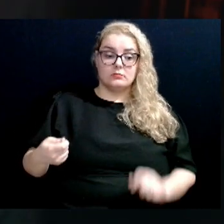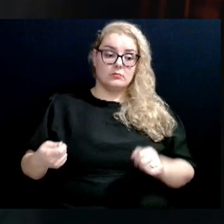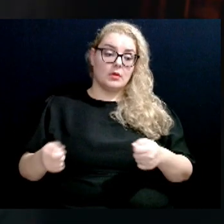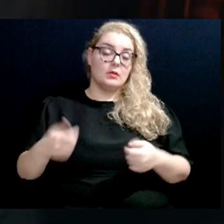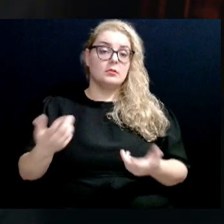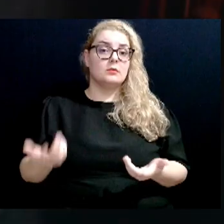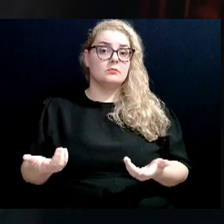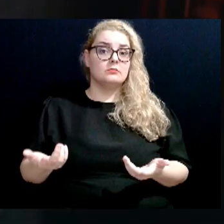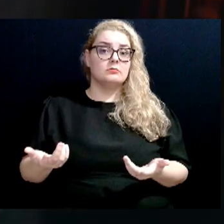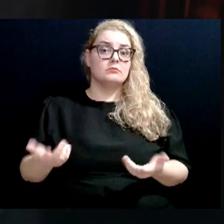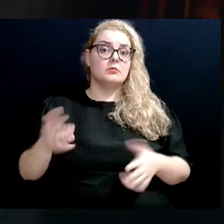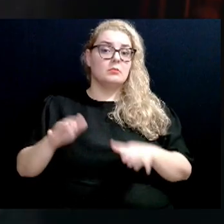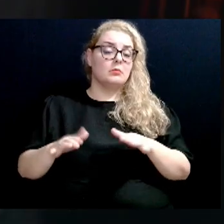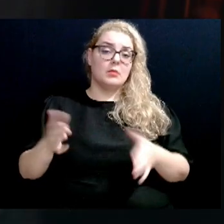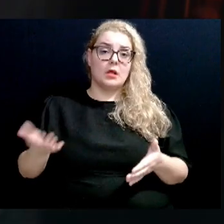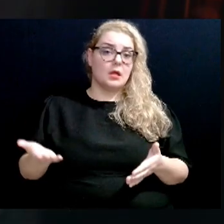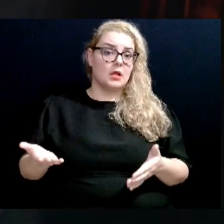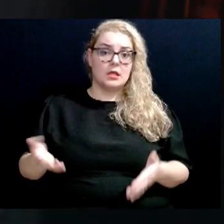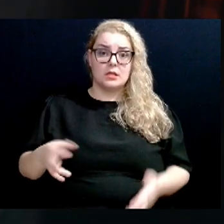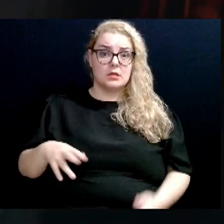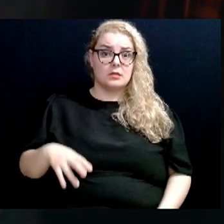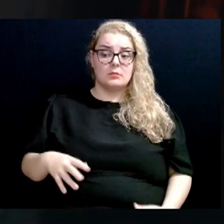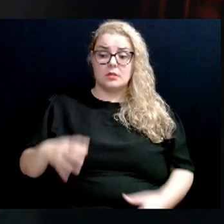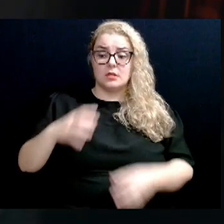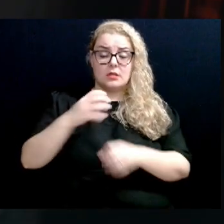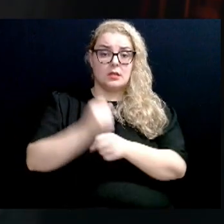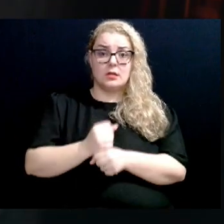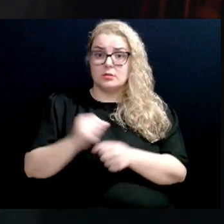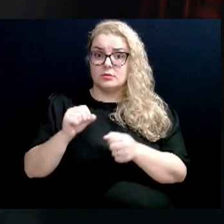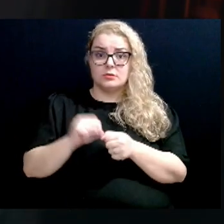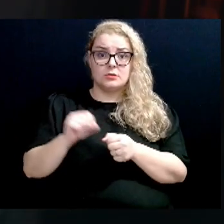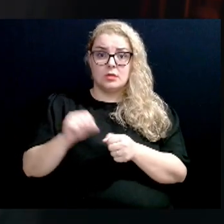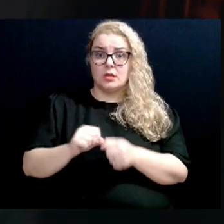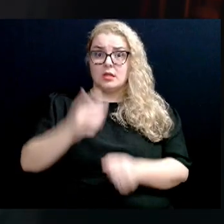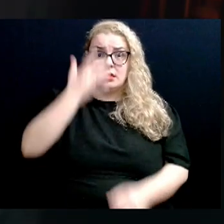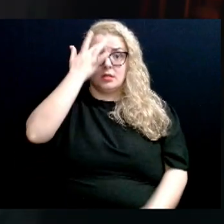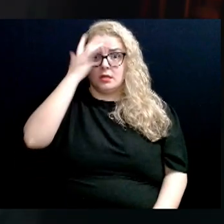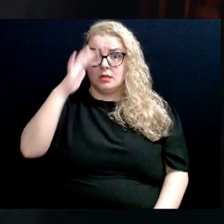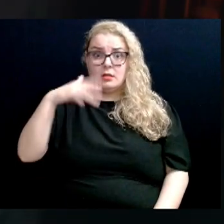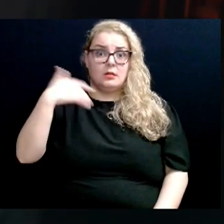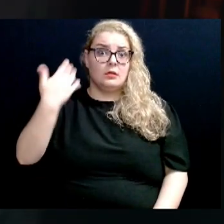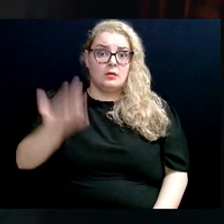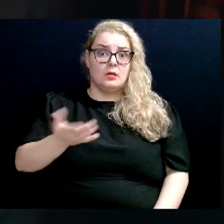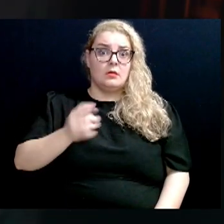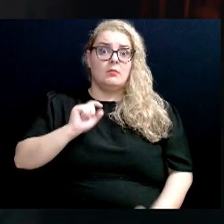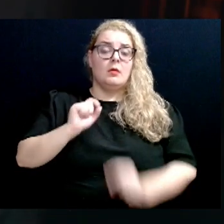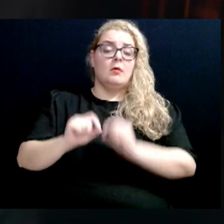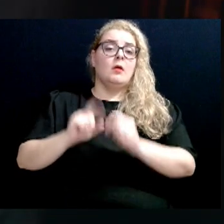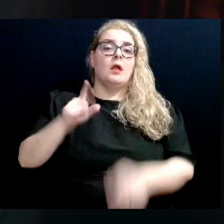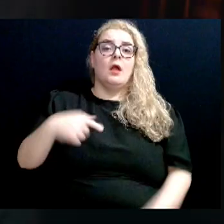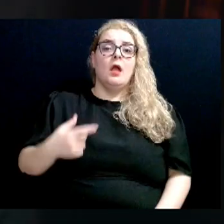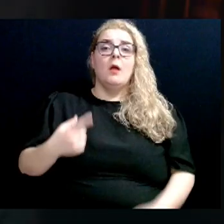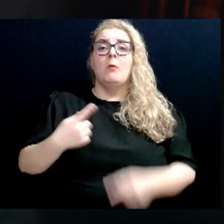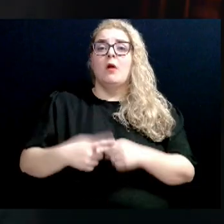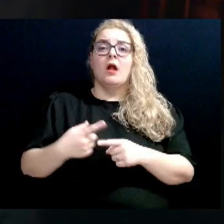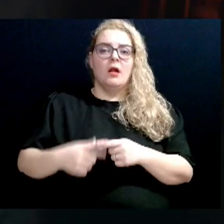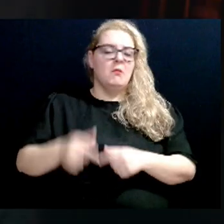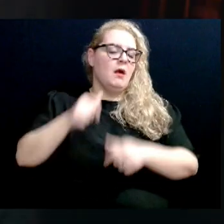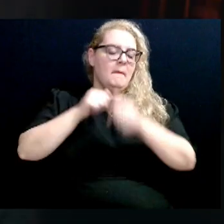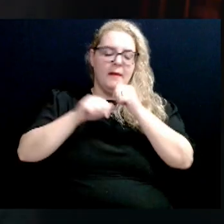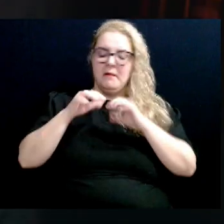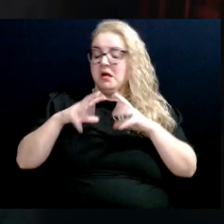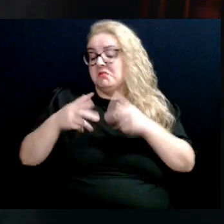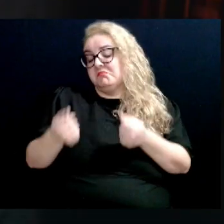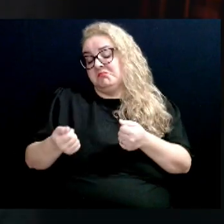ser por conta dessa junção que você está fazendo de algo que você nem sabe o que é, nem sabe para que é, mas está todo mundo tomando, eu vou